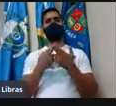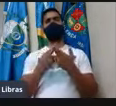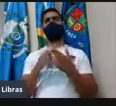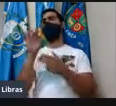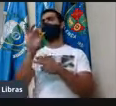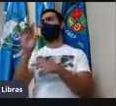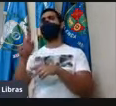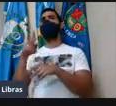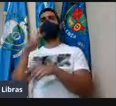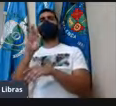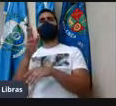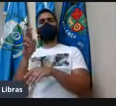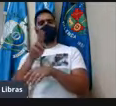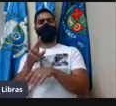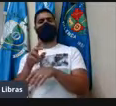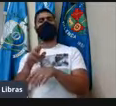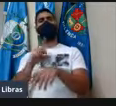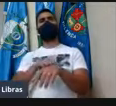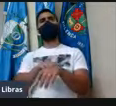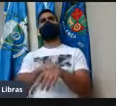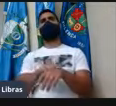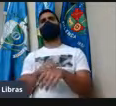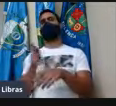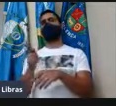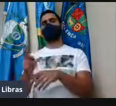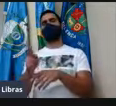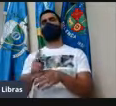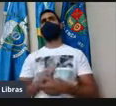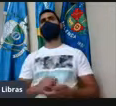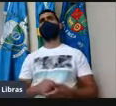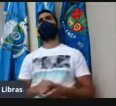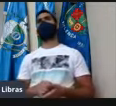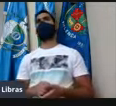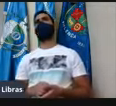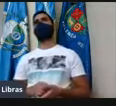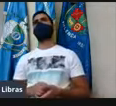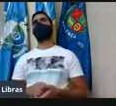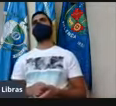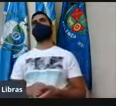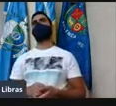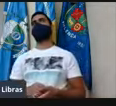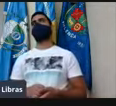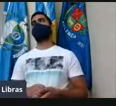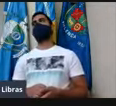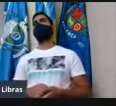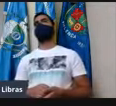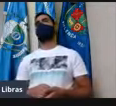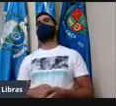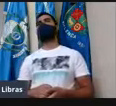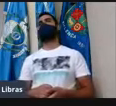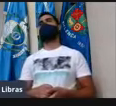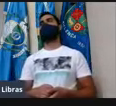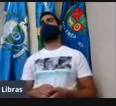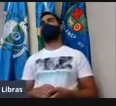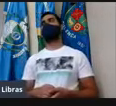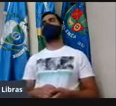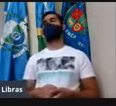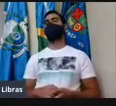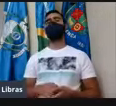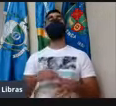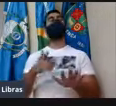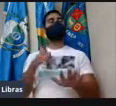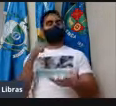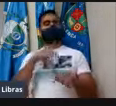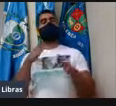Cada vereador já usou, ele responde. Vamos prosseguir, por favor, presidente. Vereadores, endosso novamente, peço a compreensão